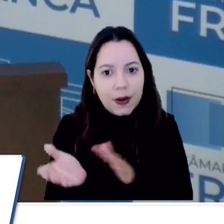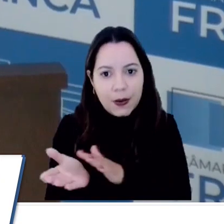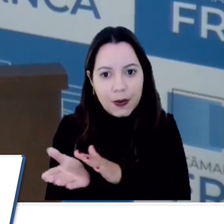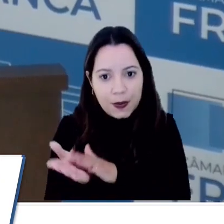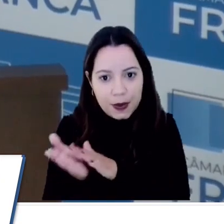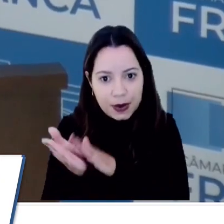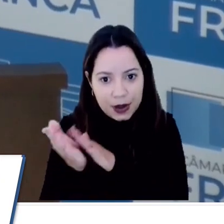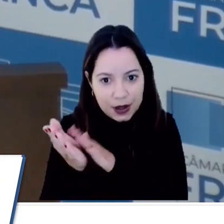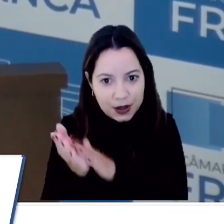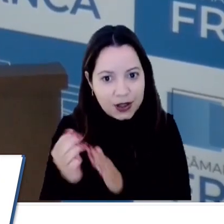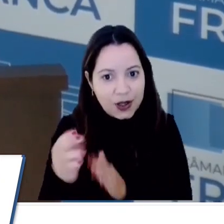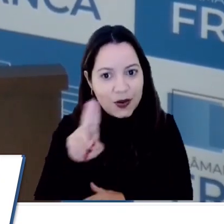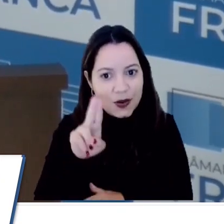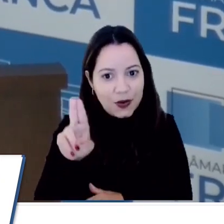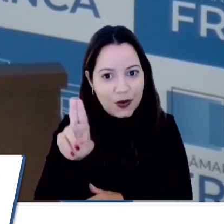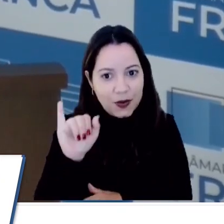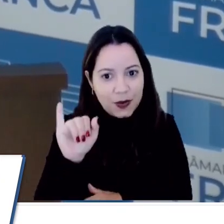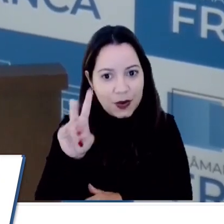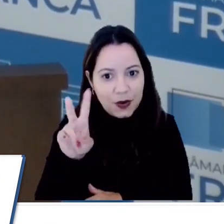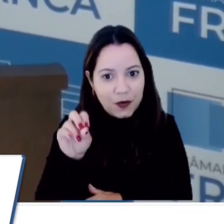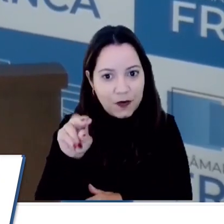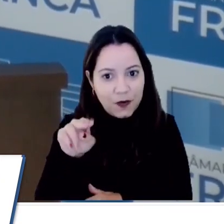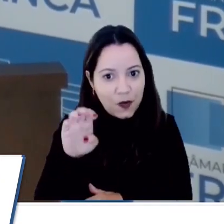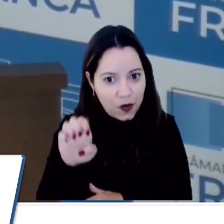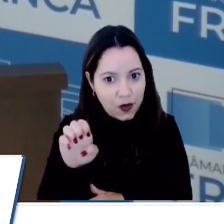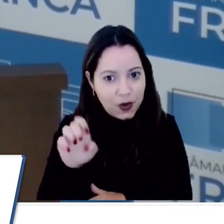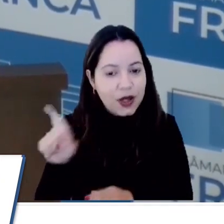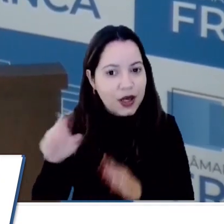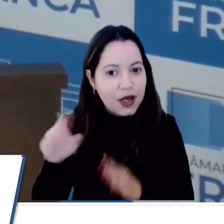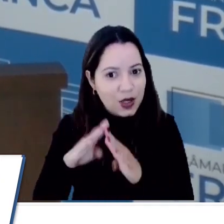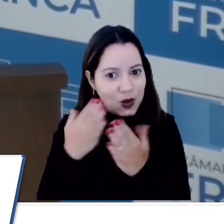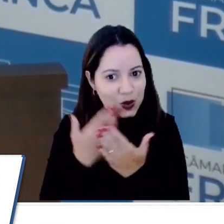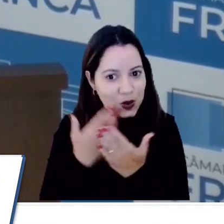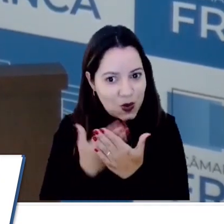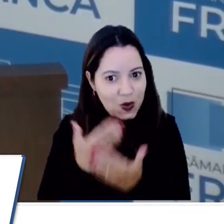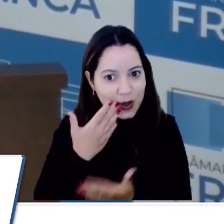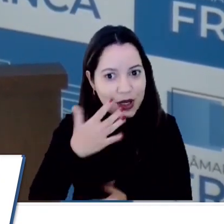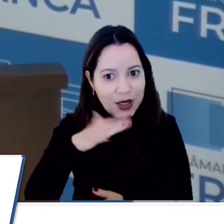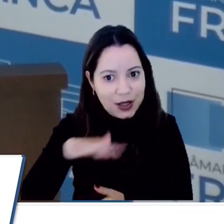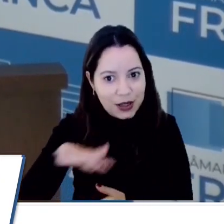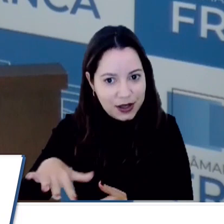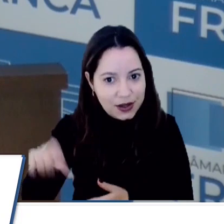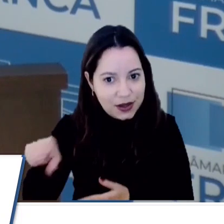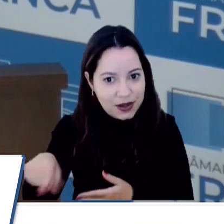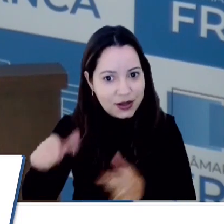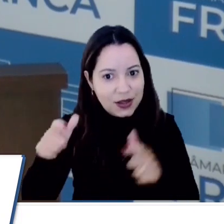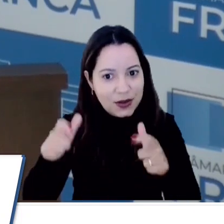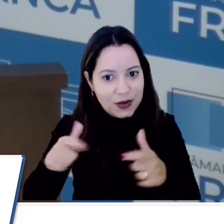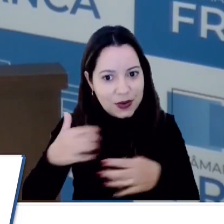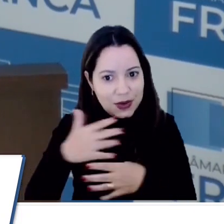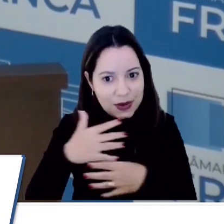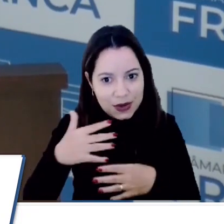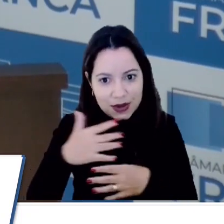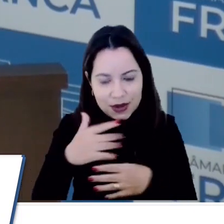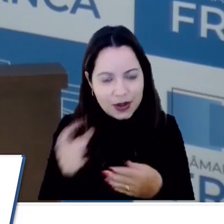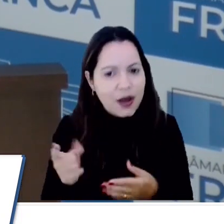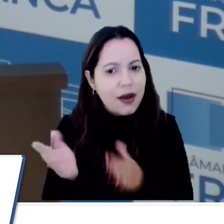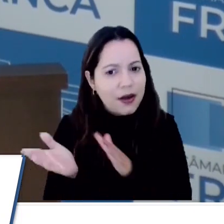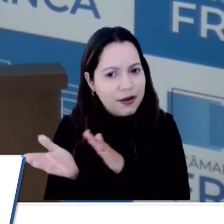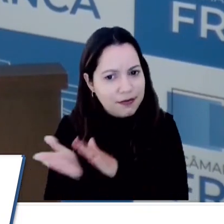Ivone, Ivone Janone Moreira, em uma creche escola da nossa cidade, é uma homenagem a ela muito mais do que